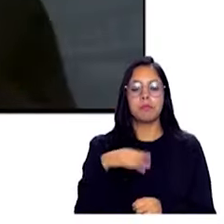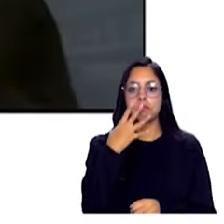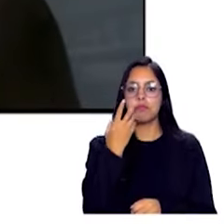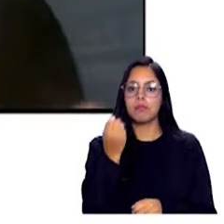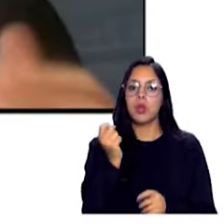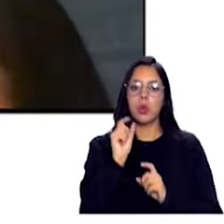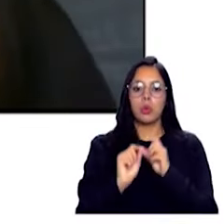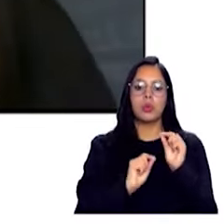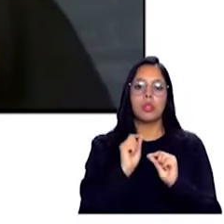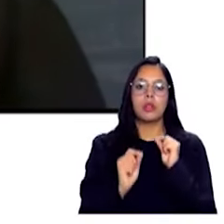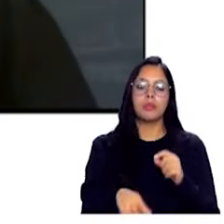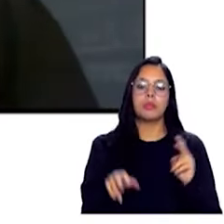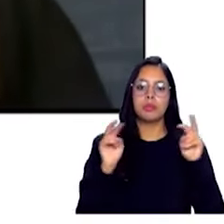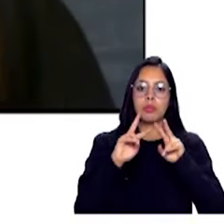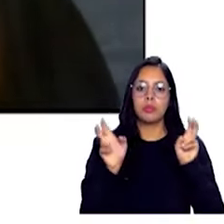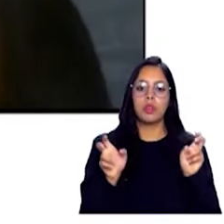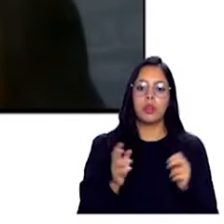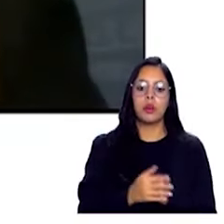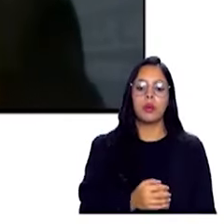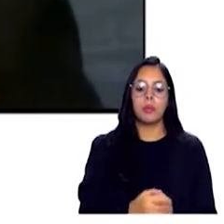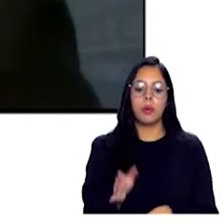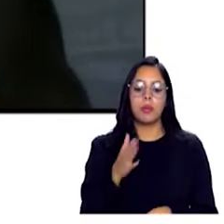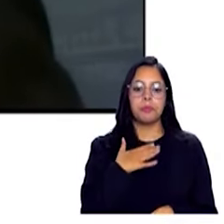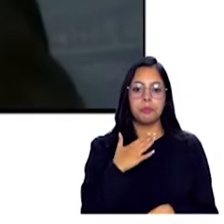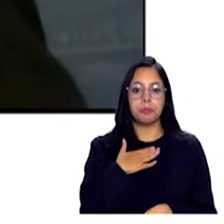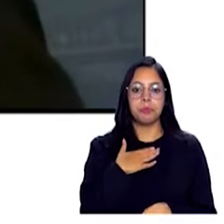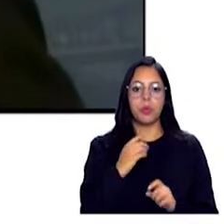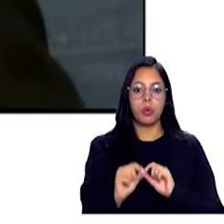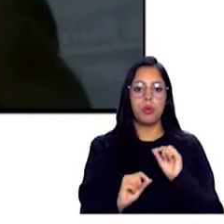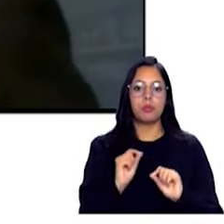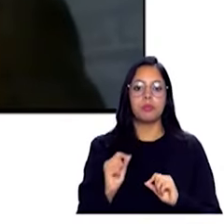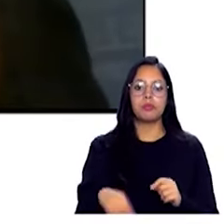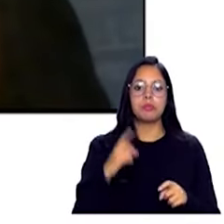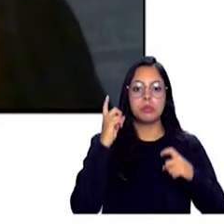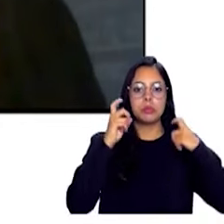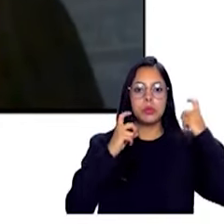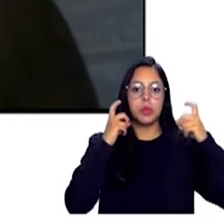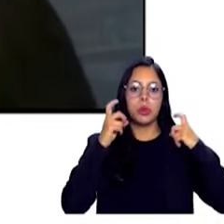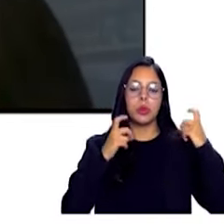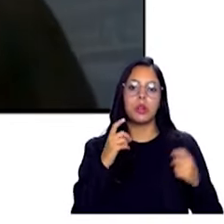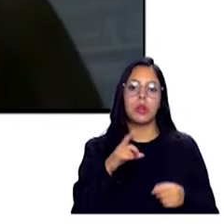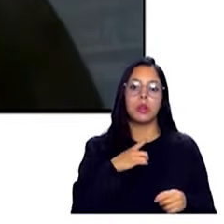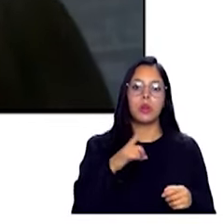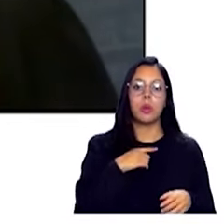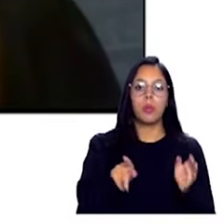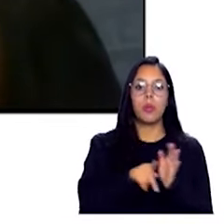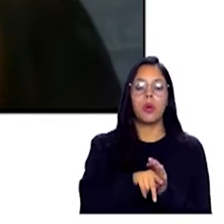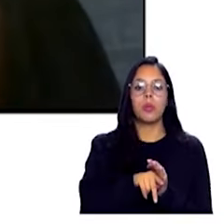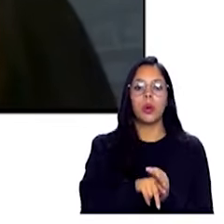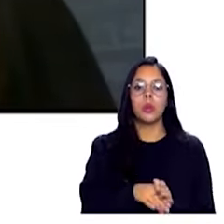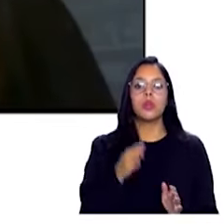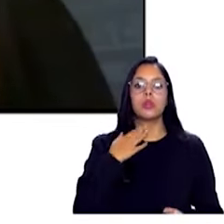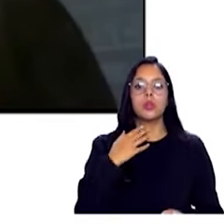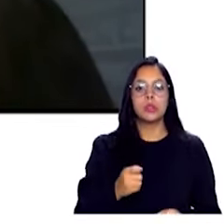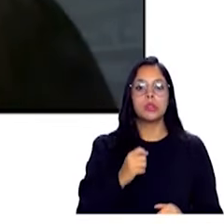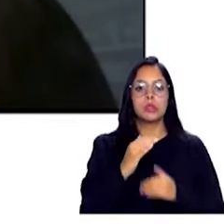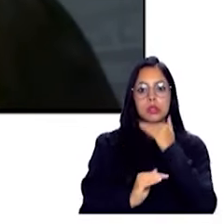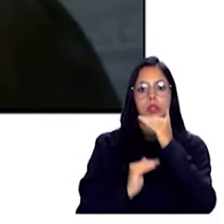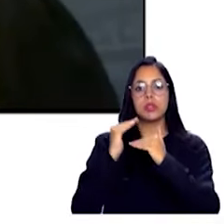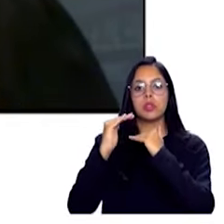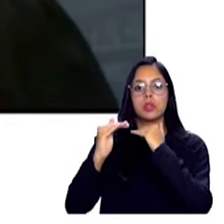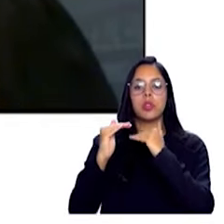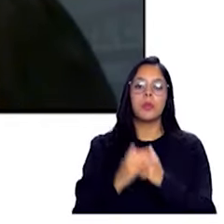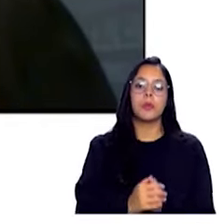exatamente neste ponto para mim a preocupação que aparece quanto ao juízo de superação que tem